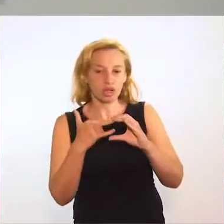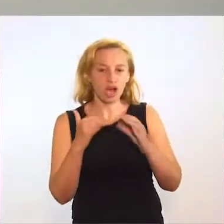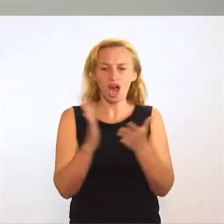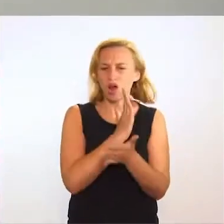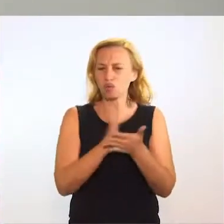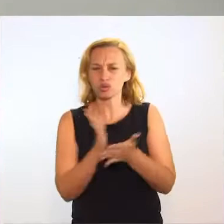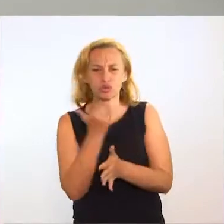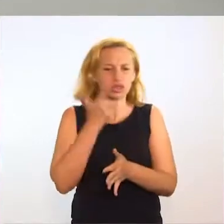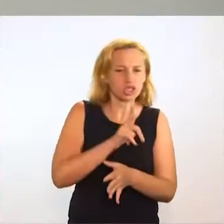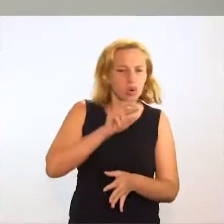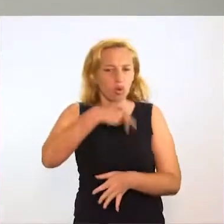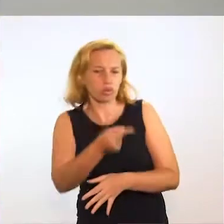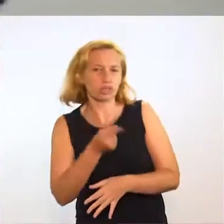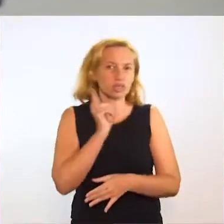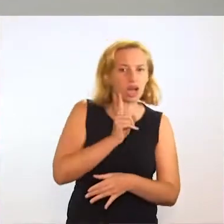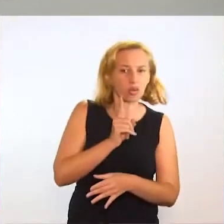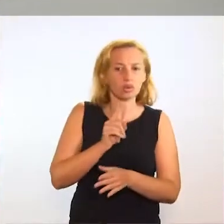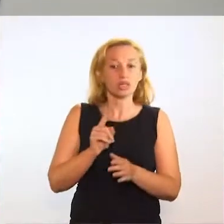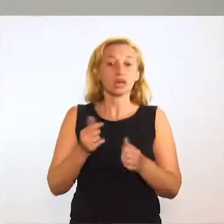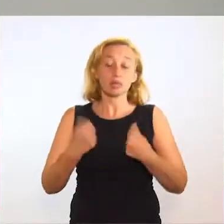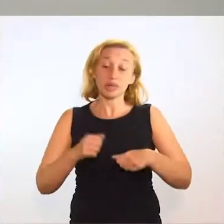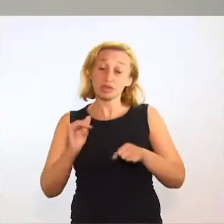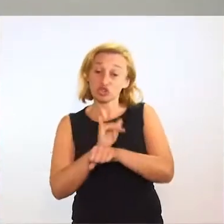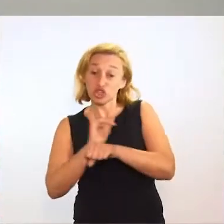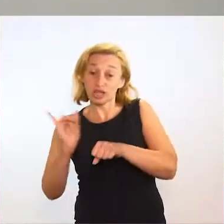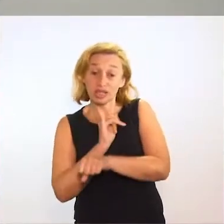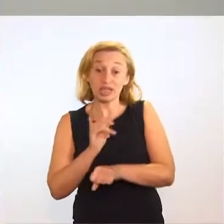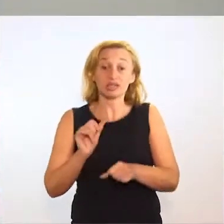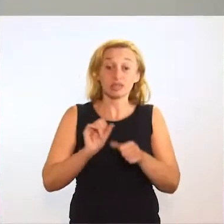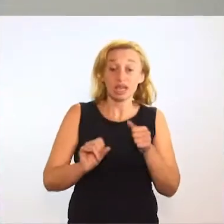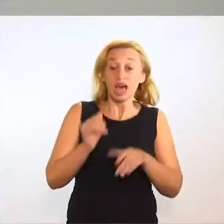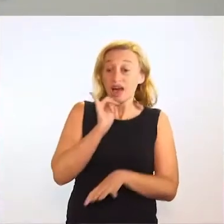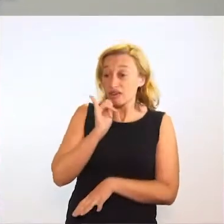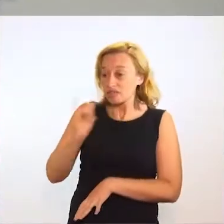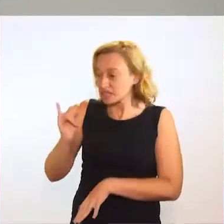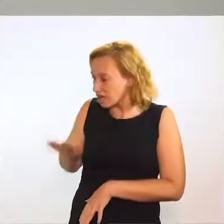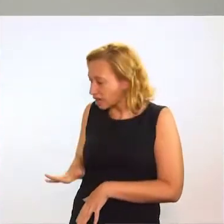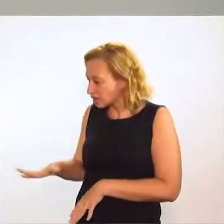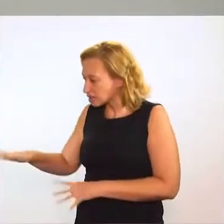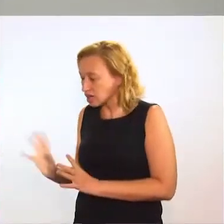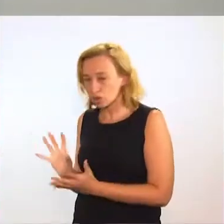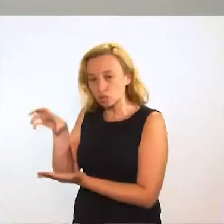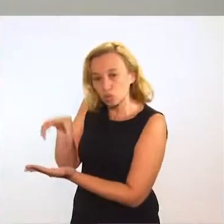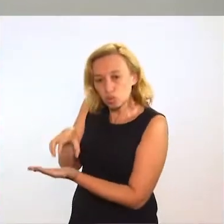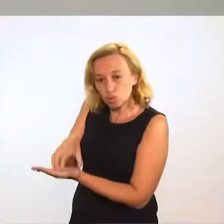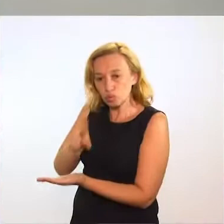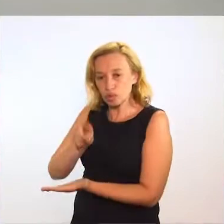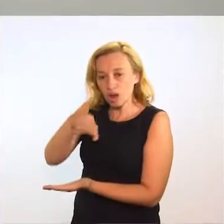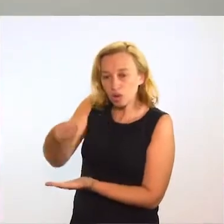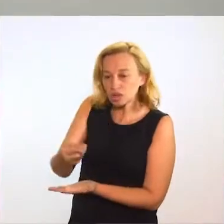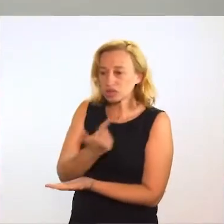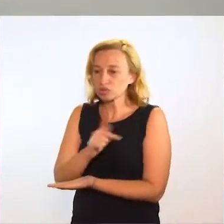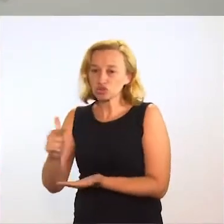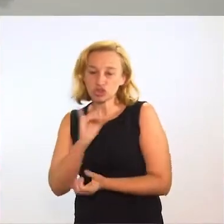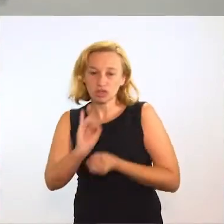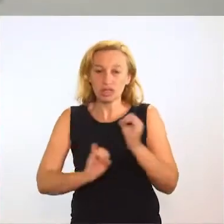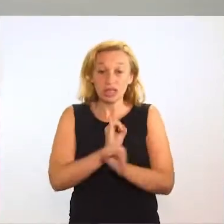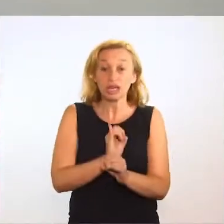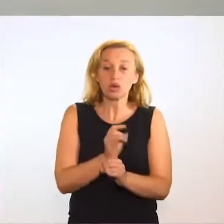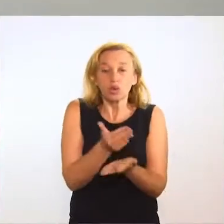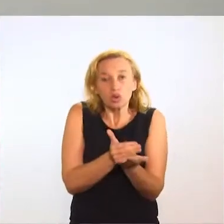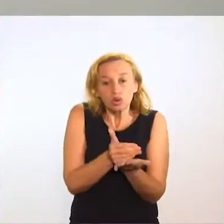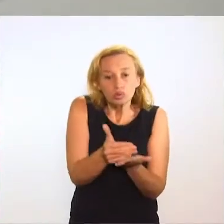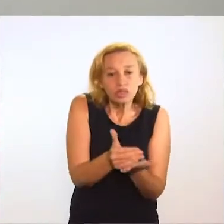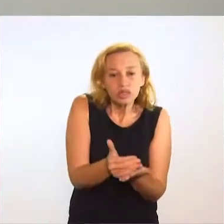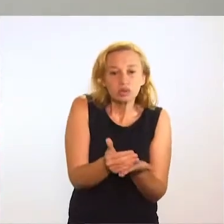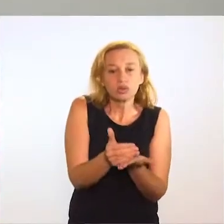tinham, algumas já não recebiam, e a gente tinha que fazer outros meios, né? De avisar a comunidade, essa comunidade, o grupo avisava aquela que não tinha. E